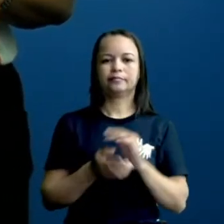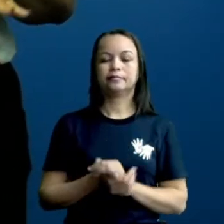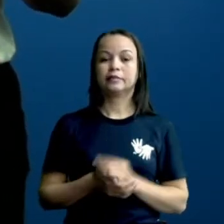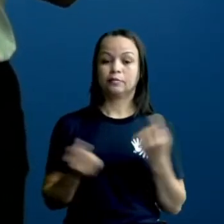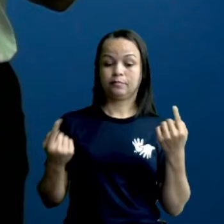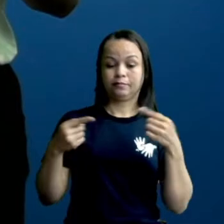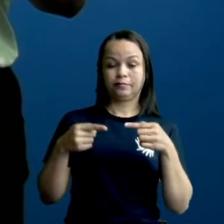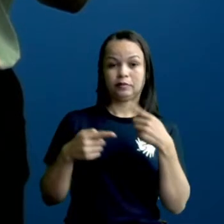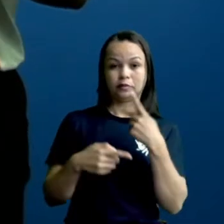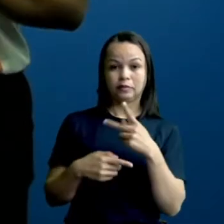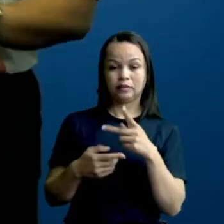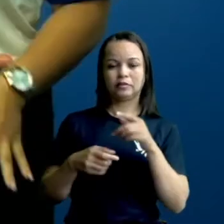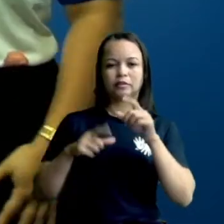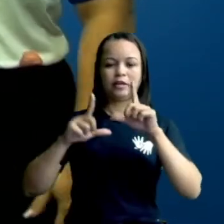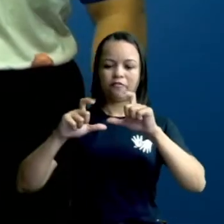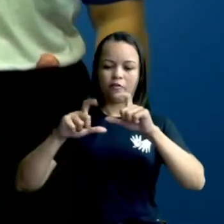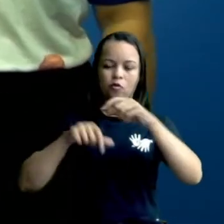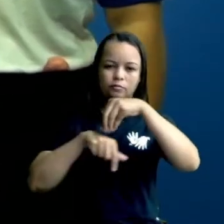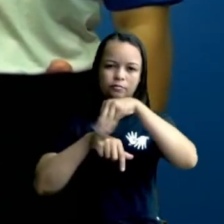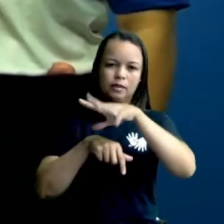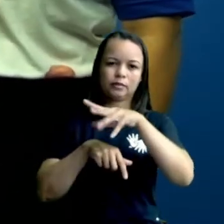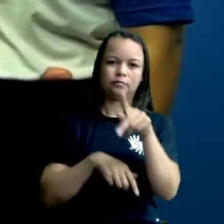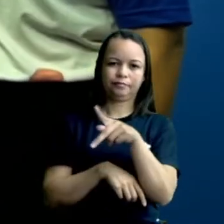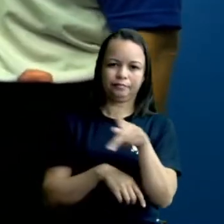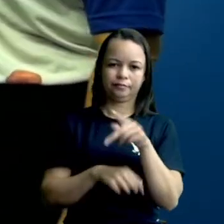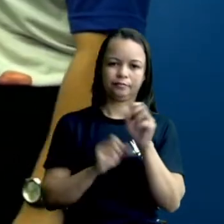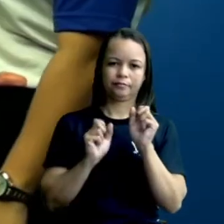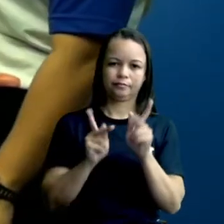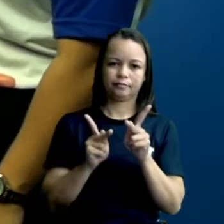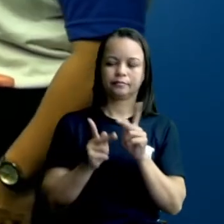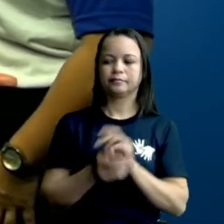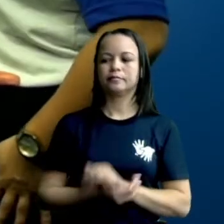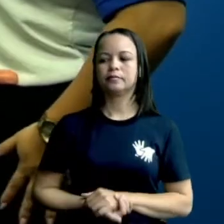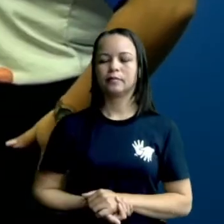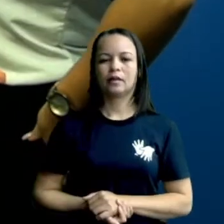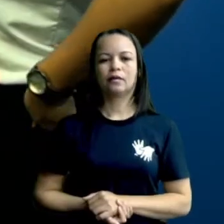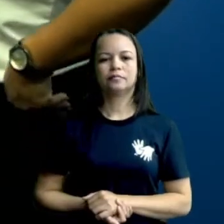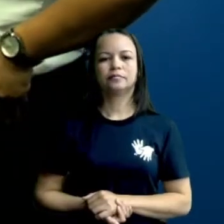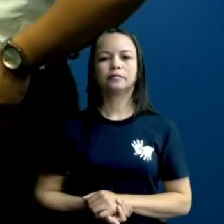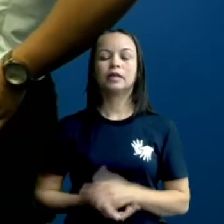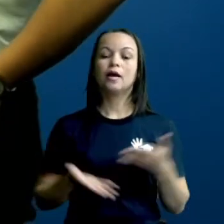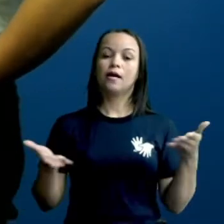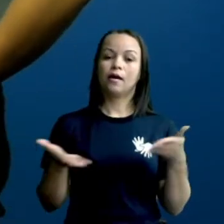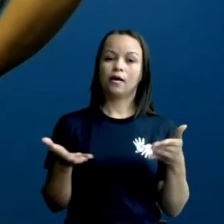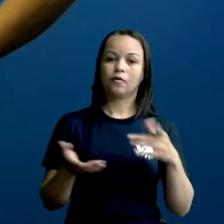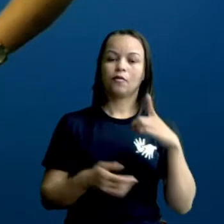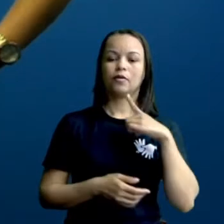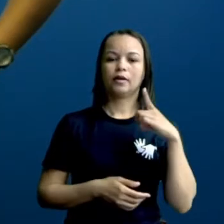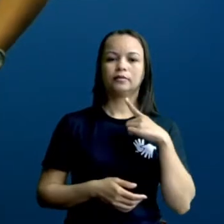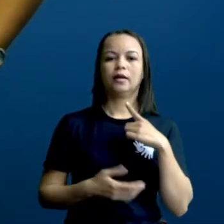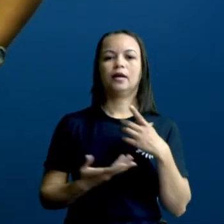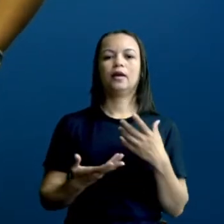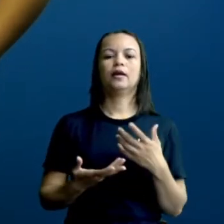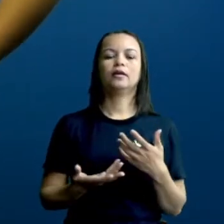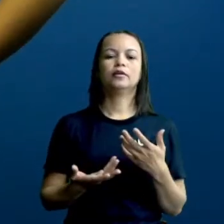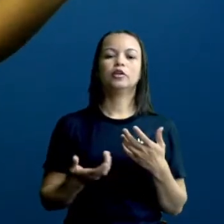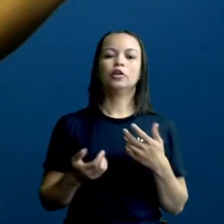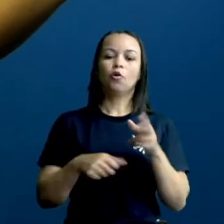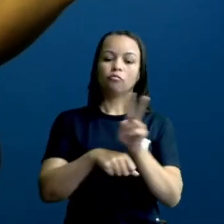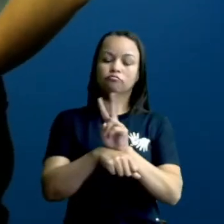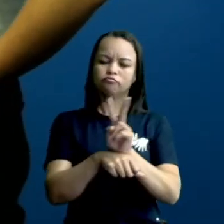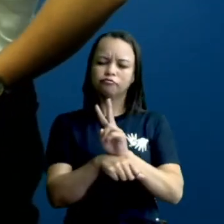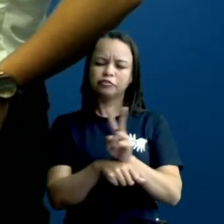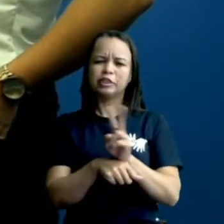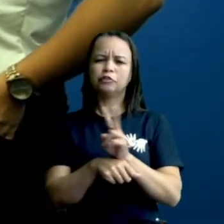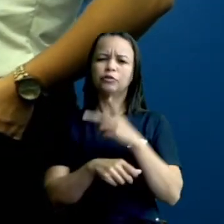Cumprindo a tarefinha, tira a foto e manda para a tua professora, tá certo? Agora a gente vai assistir um vídeo que fala